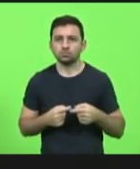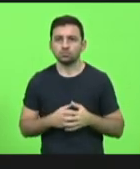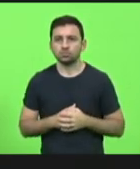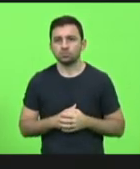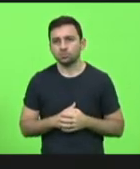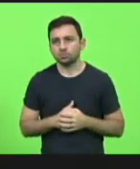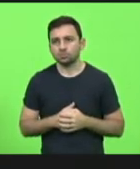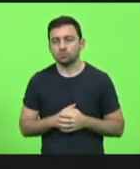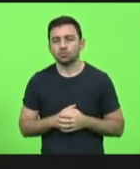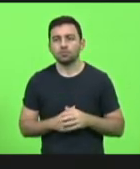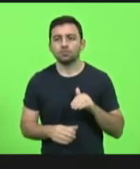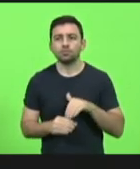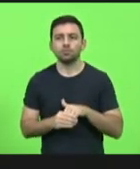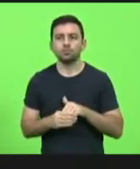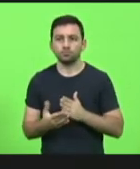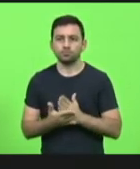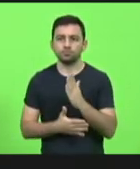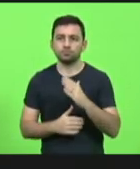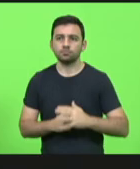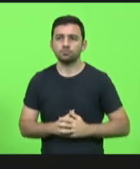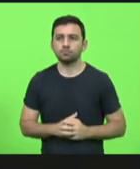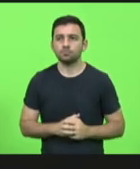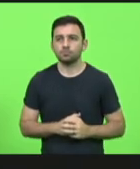Em votação. Aprovado.